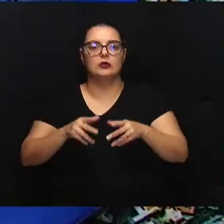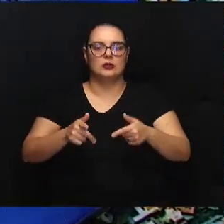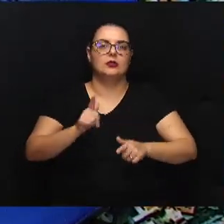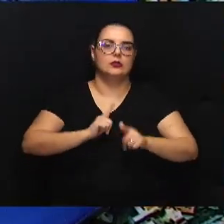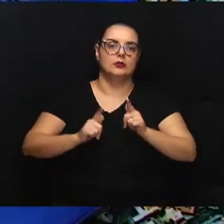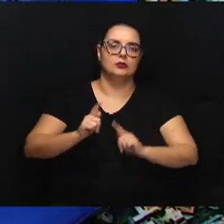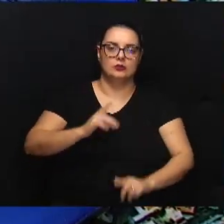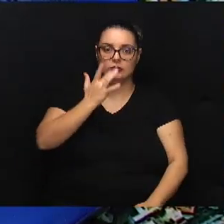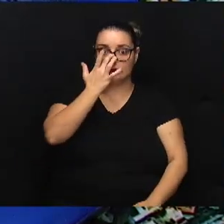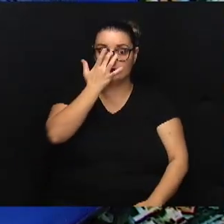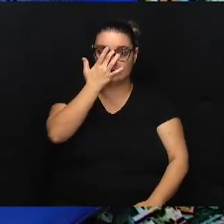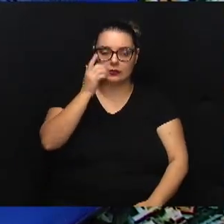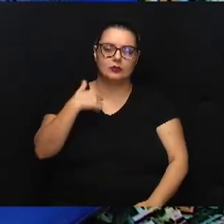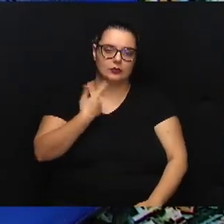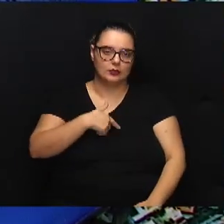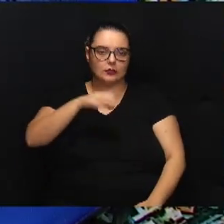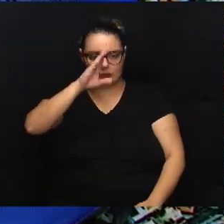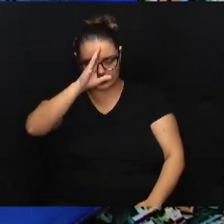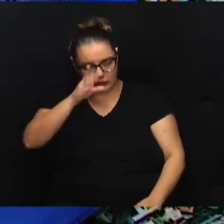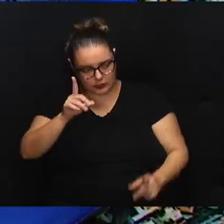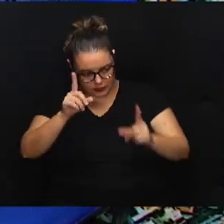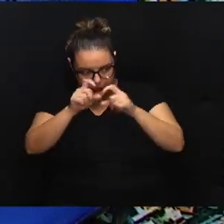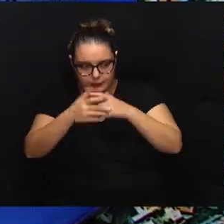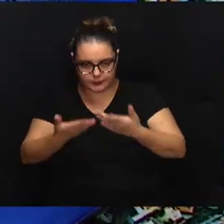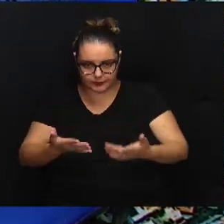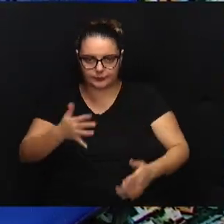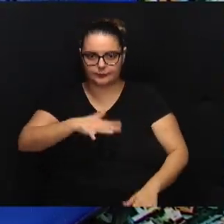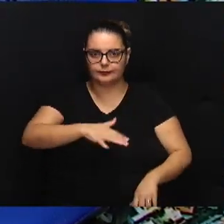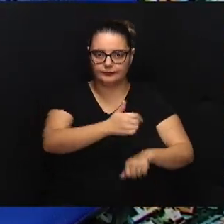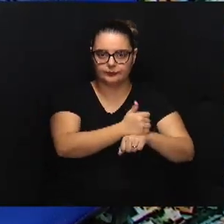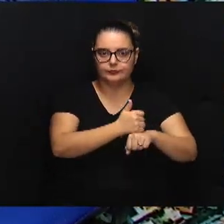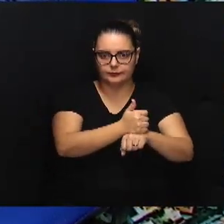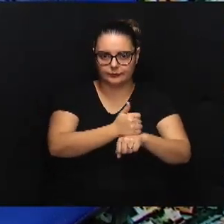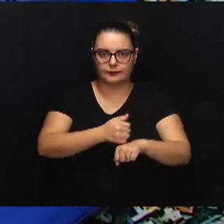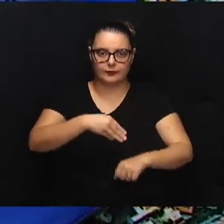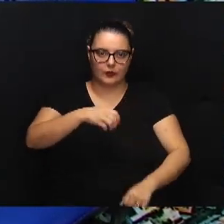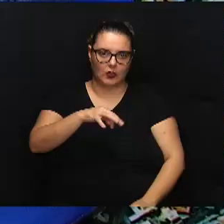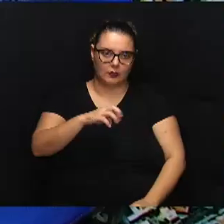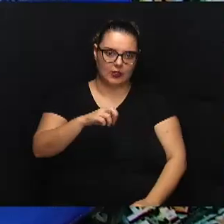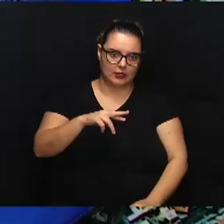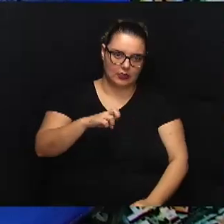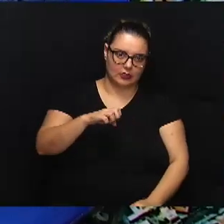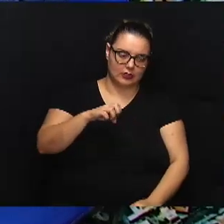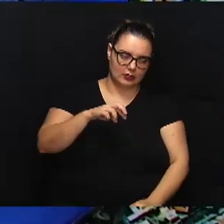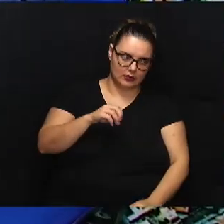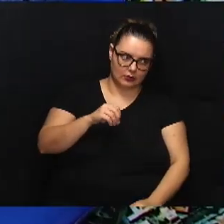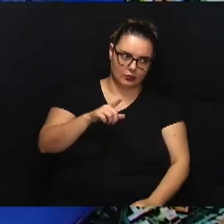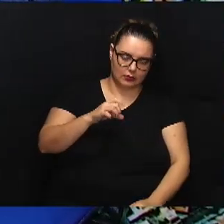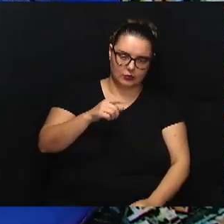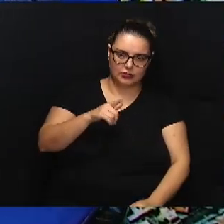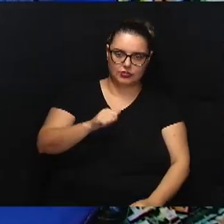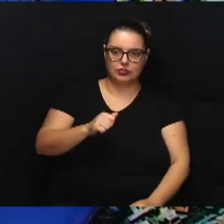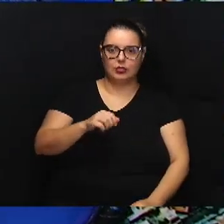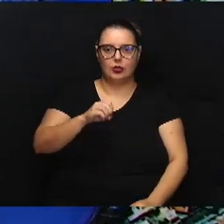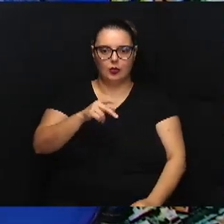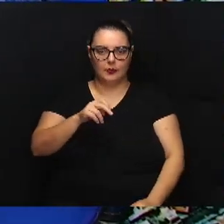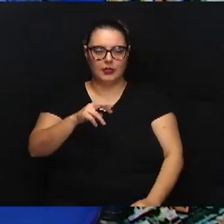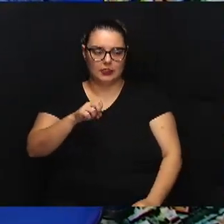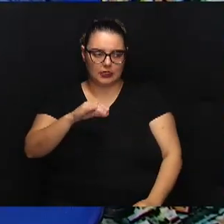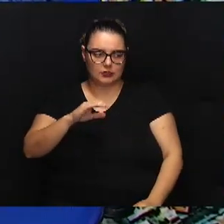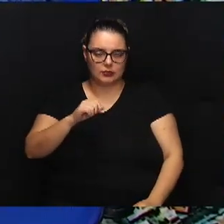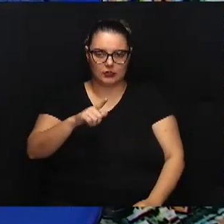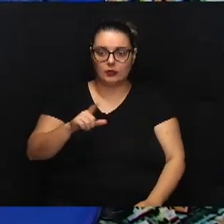gestão. Então, esse é um dos nossos principais desafios nessa carreira da meteorologia operacional. E ela é muito importante também, a